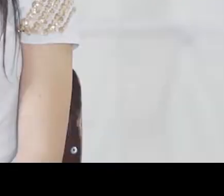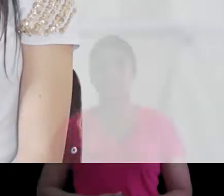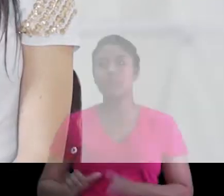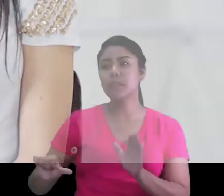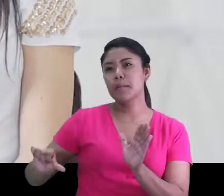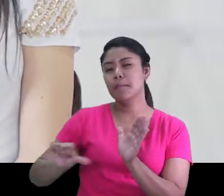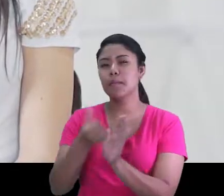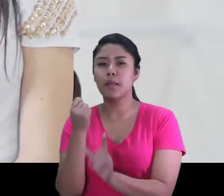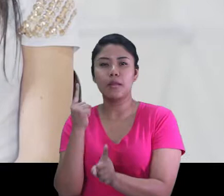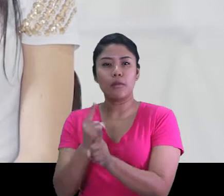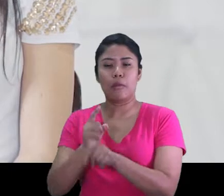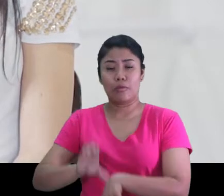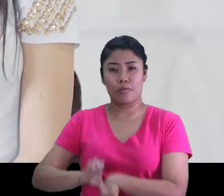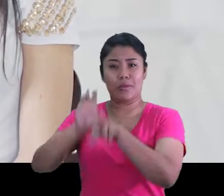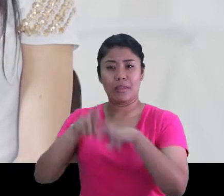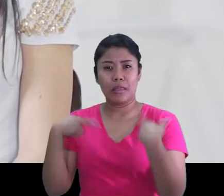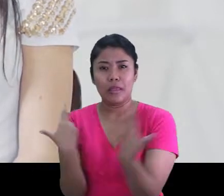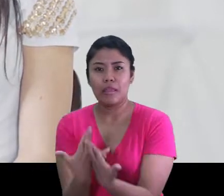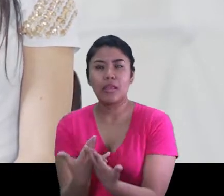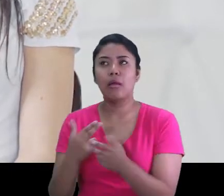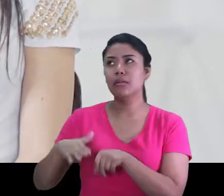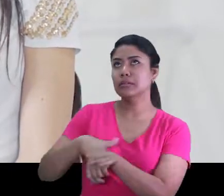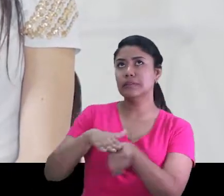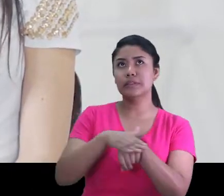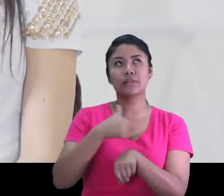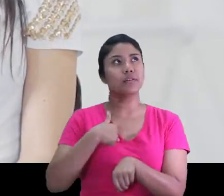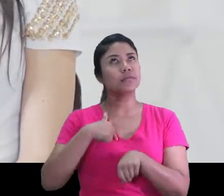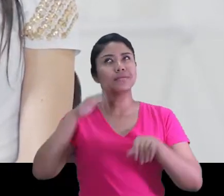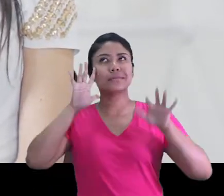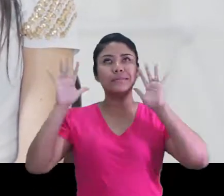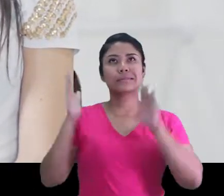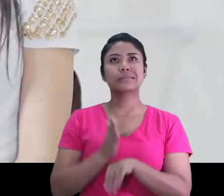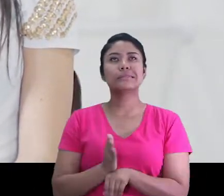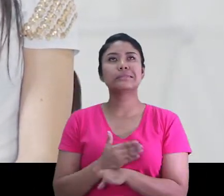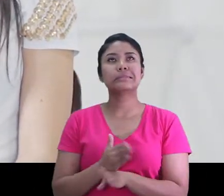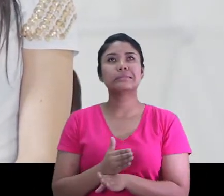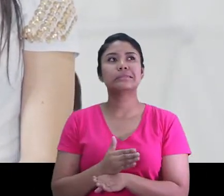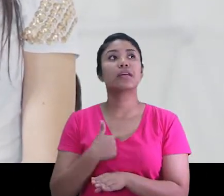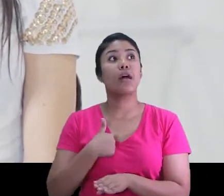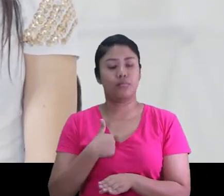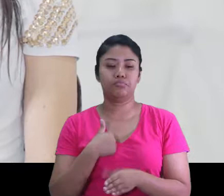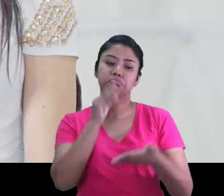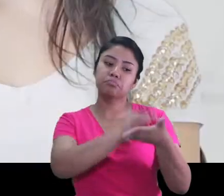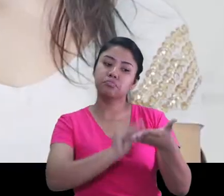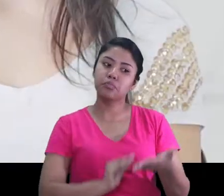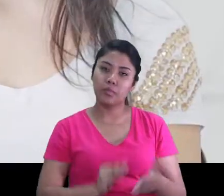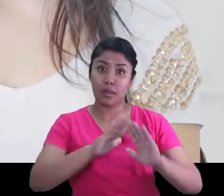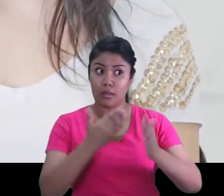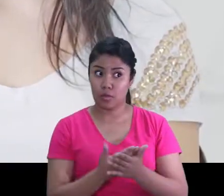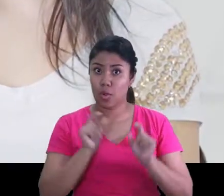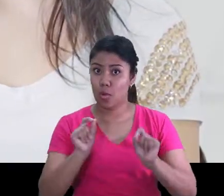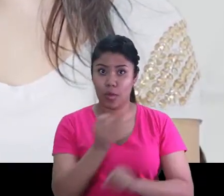né? No primeiro comitê, a gente foi conversando assim, e fiquei meio assim, perdida assim, no que estava conversando. Caminhamos